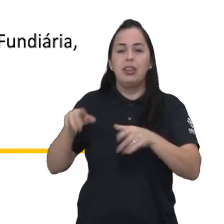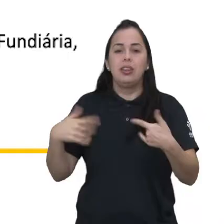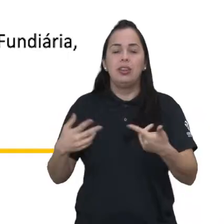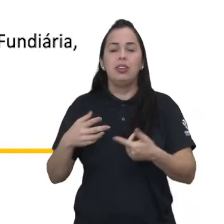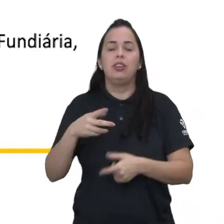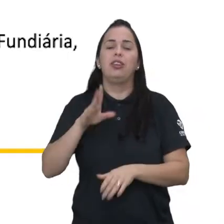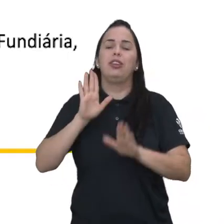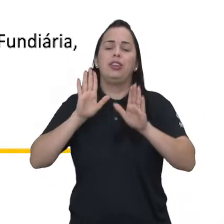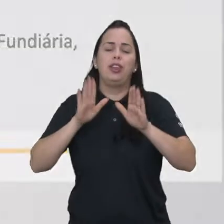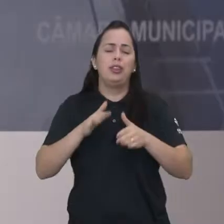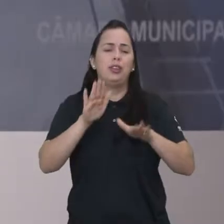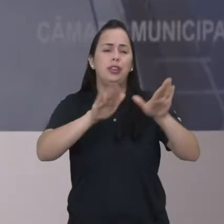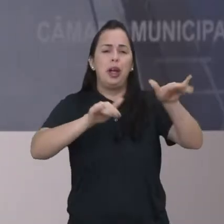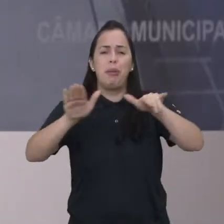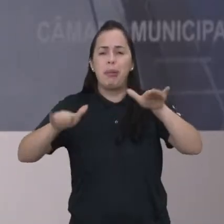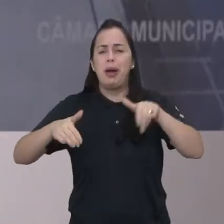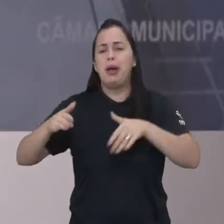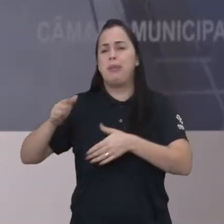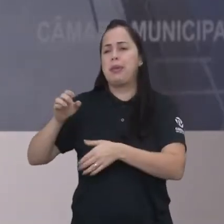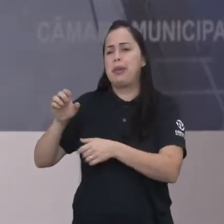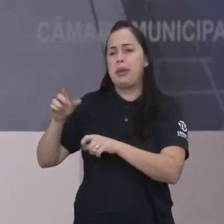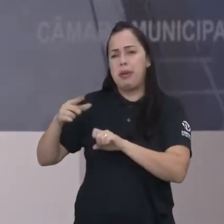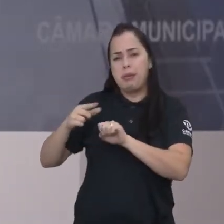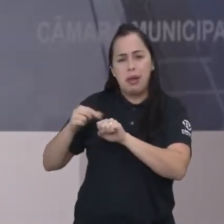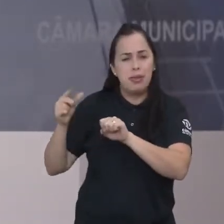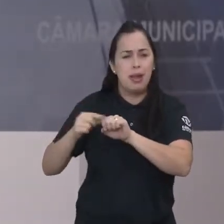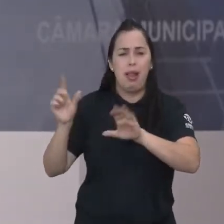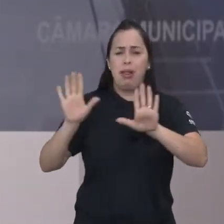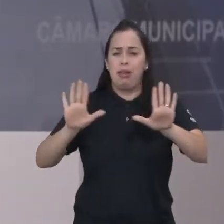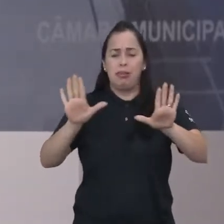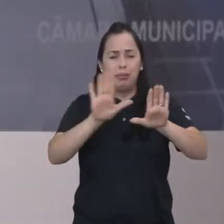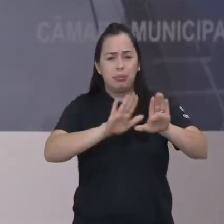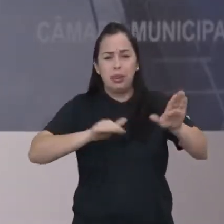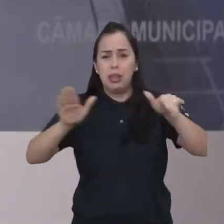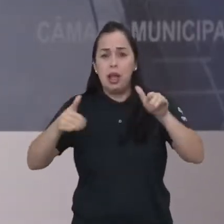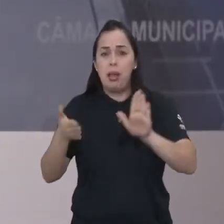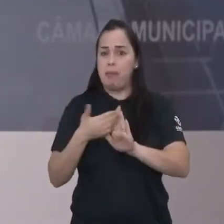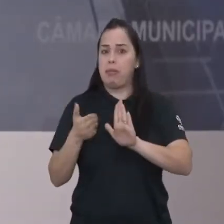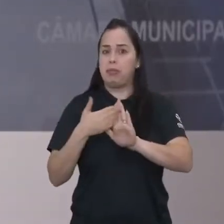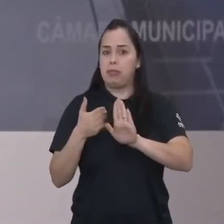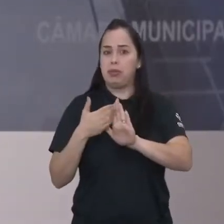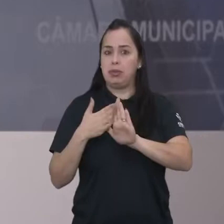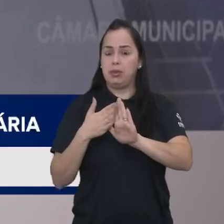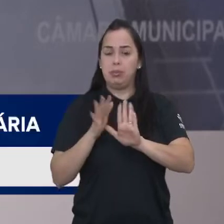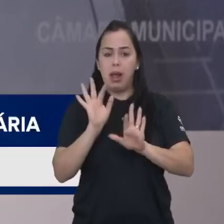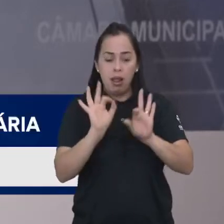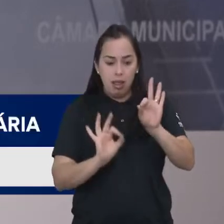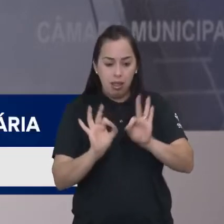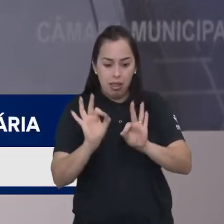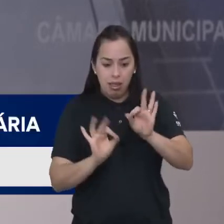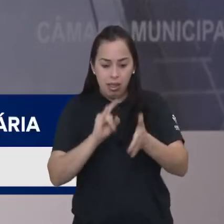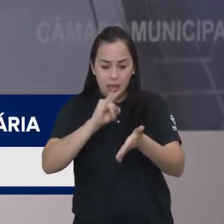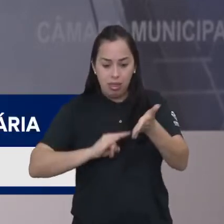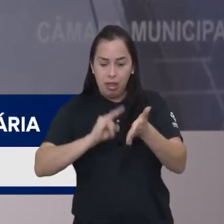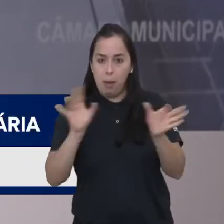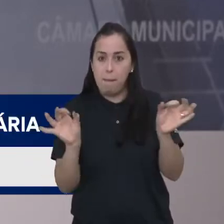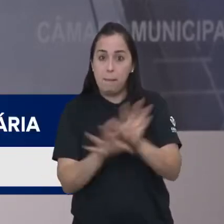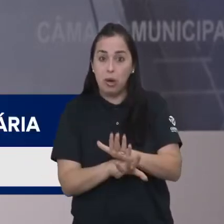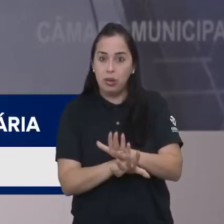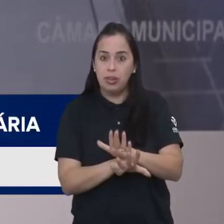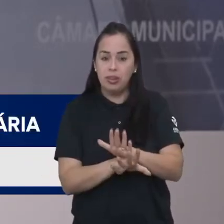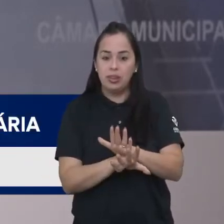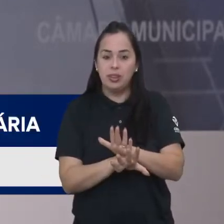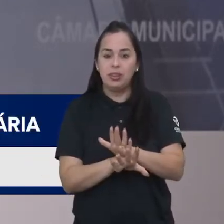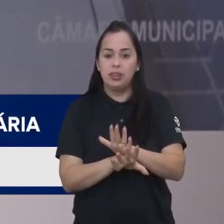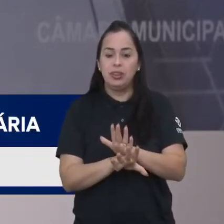de bairros irregulares. A gente fez seminários, chamamos especialistas e apresentamos uma proposta de regulamentação desse plano. Que não precisa ser